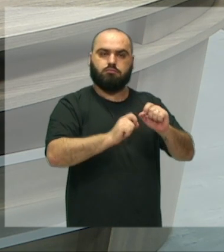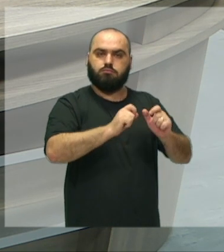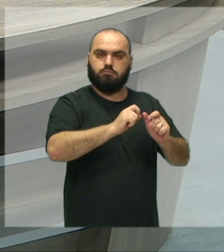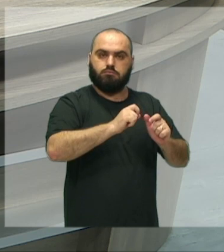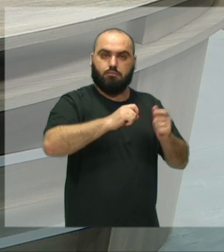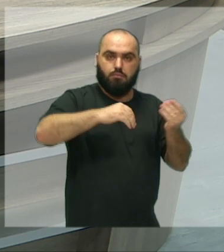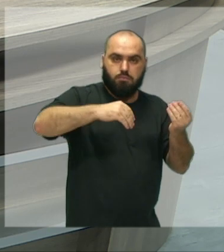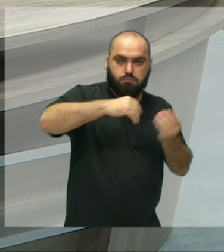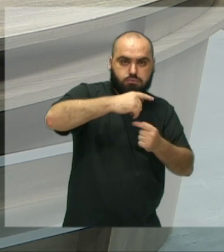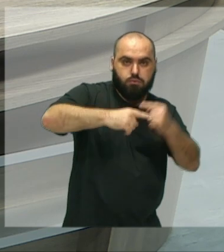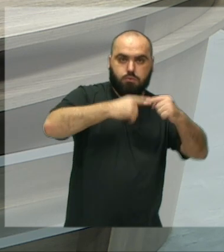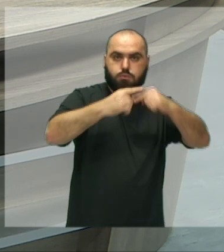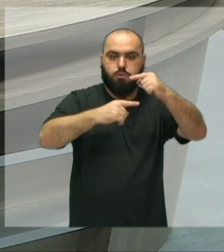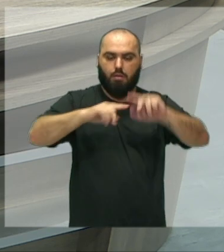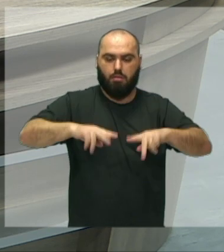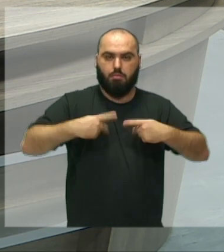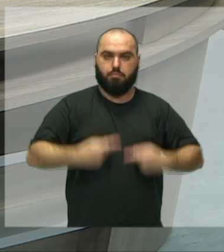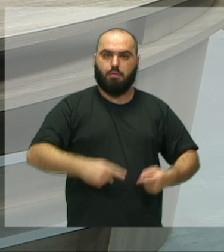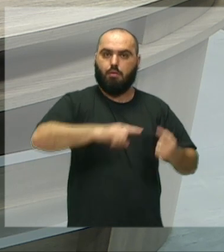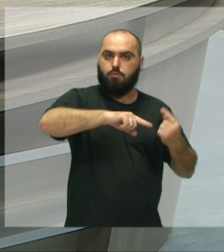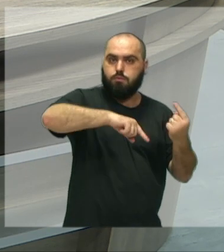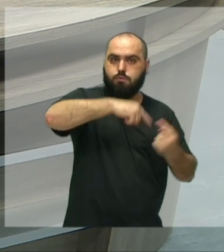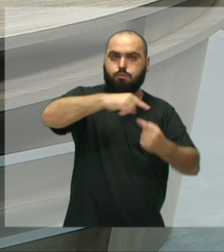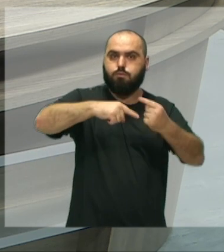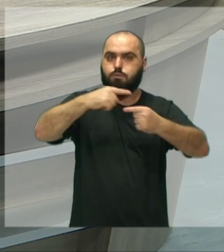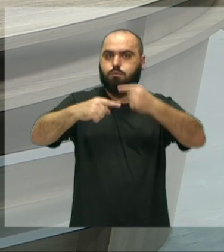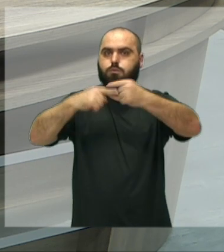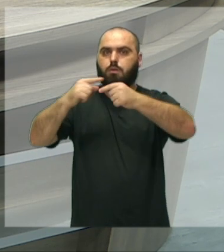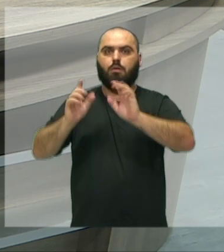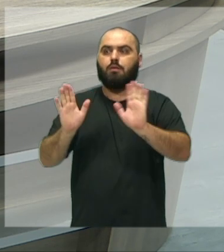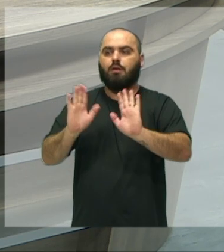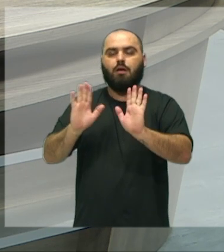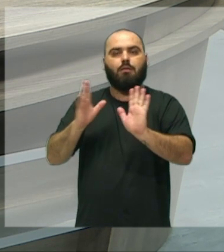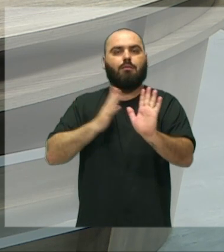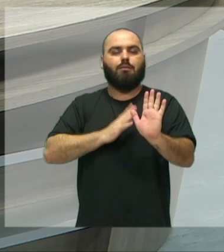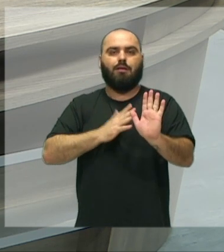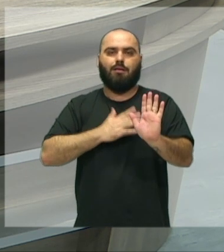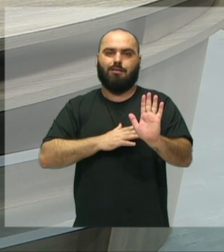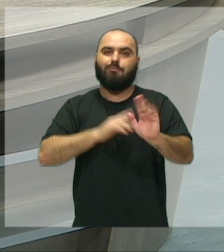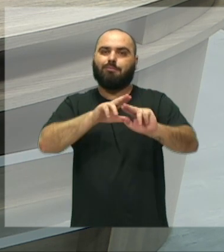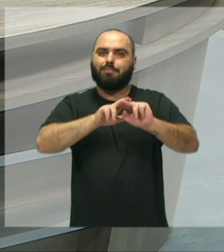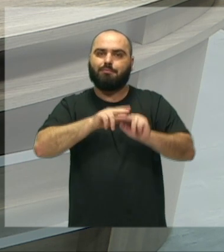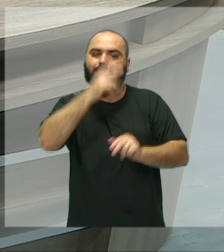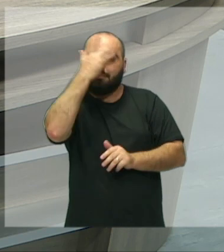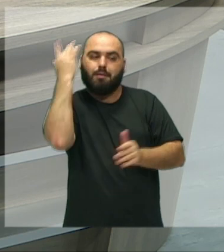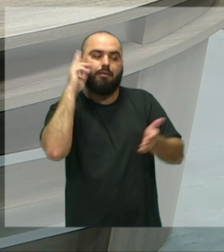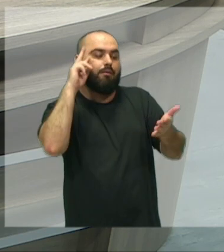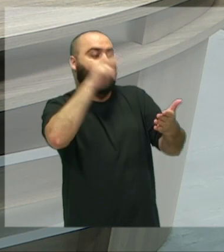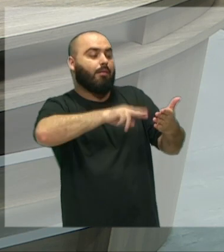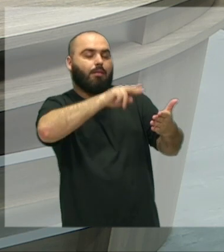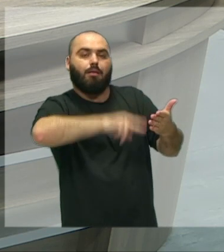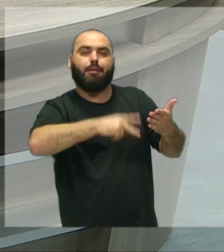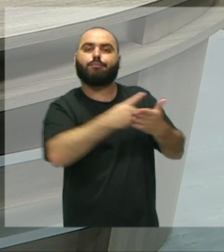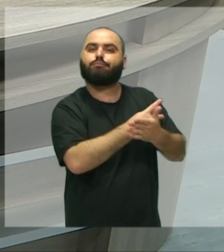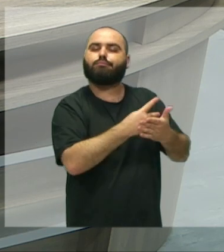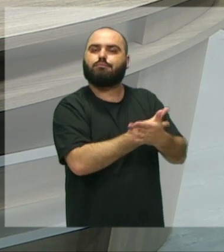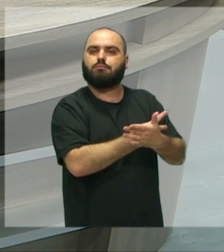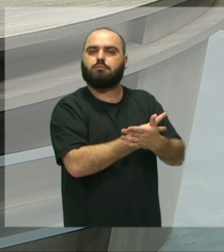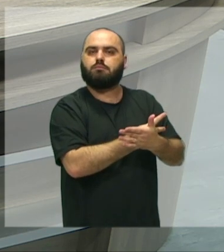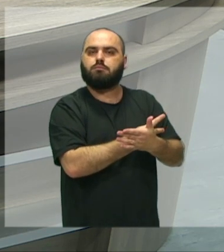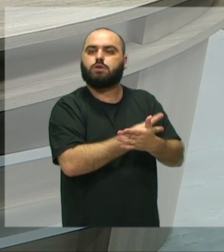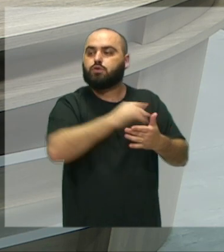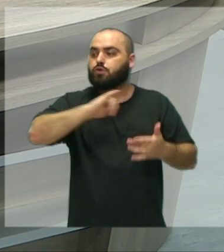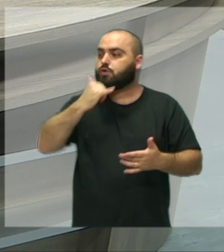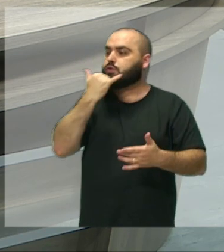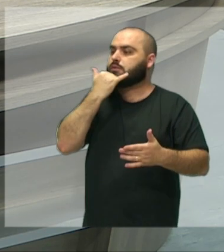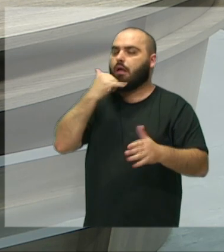da espécie humana. Então, essa leitura equivocada que fizeram para justificar a colonização.